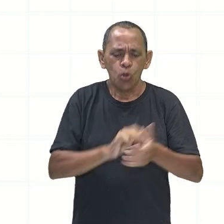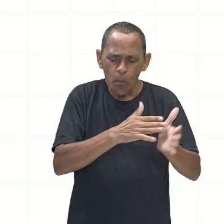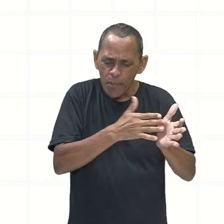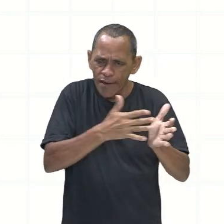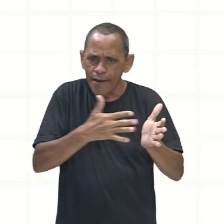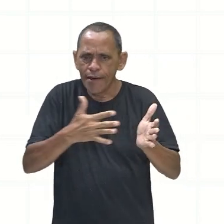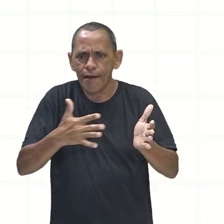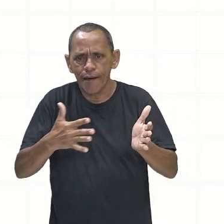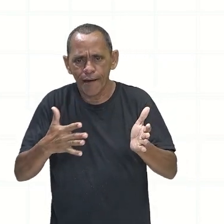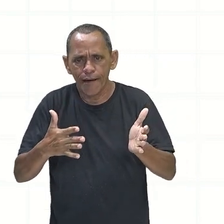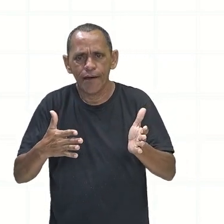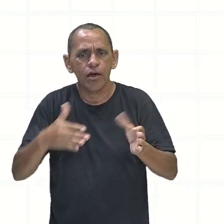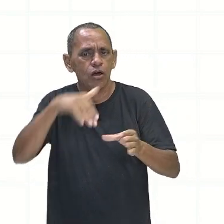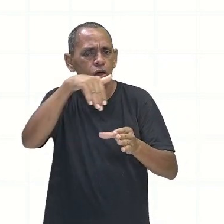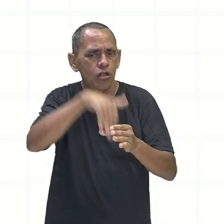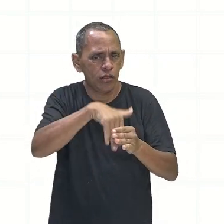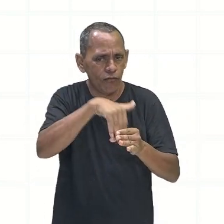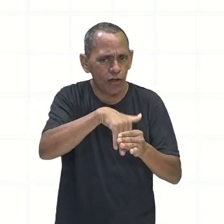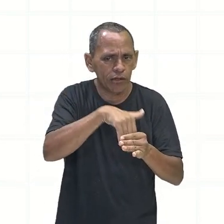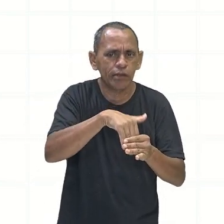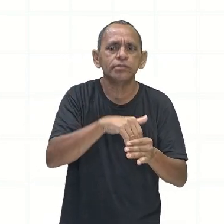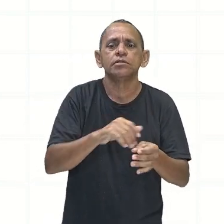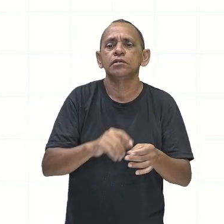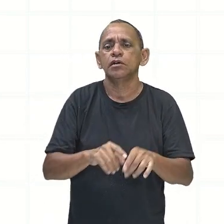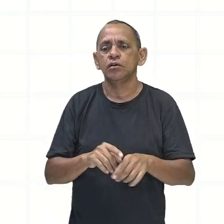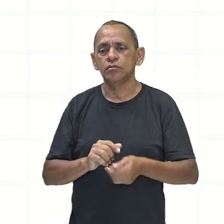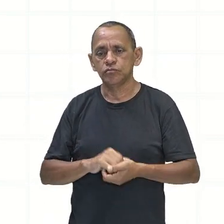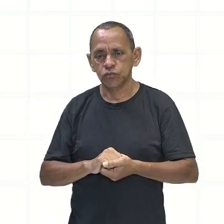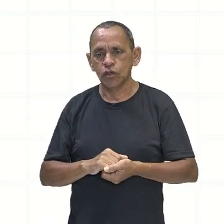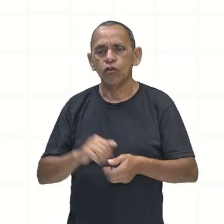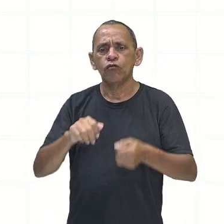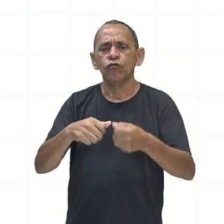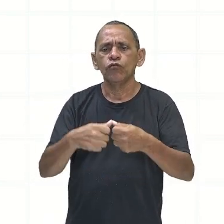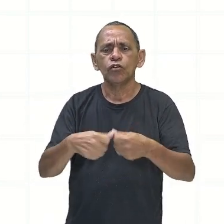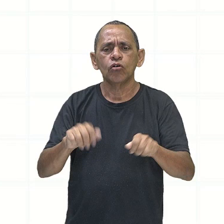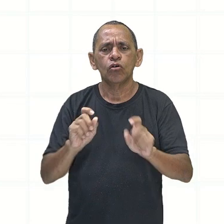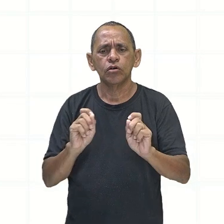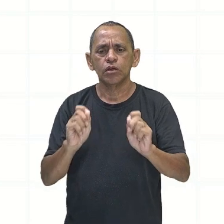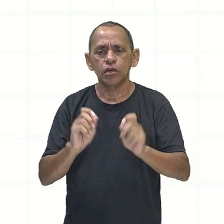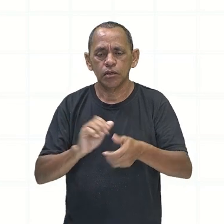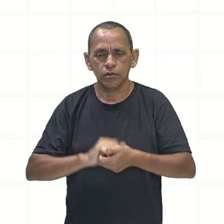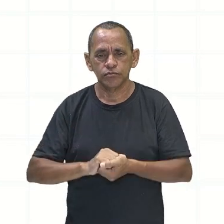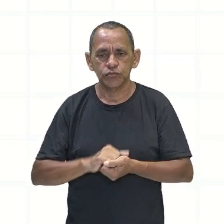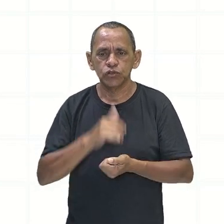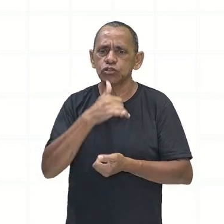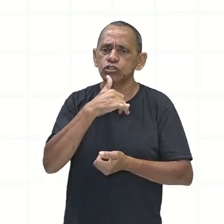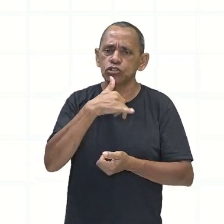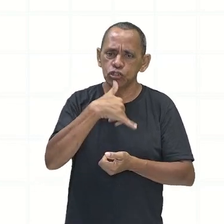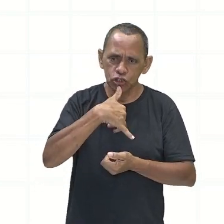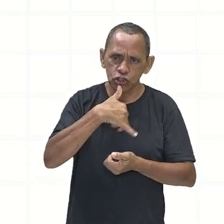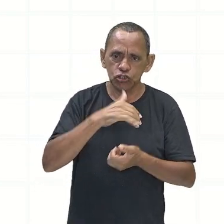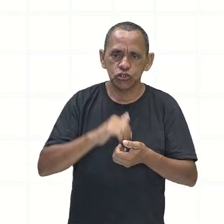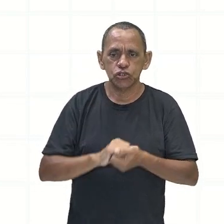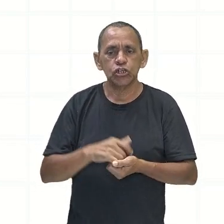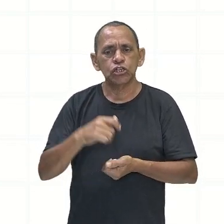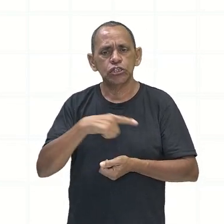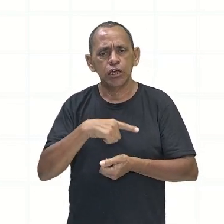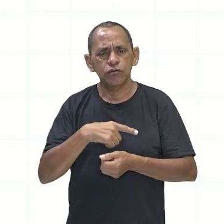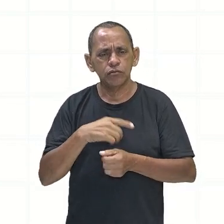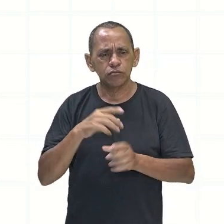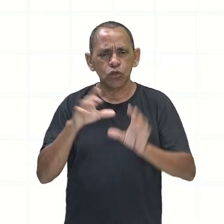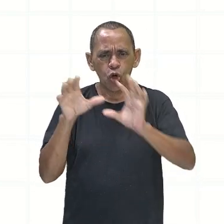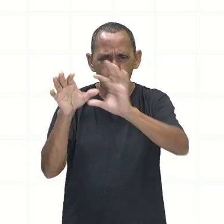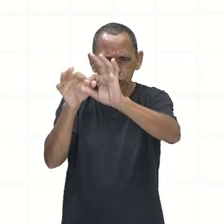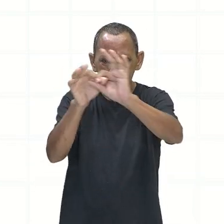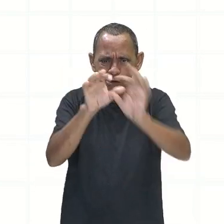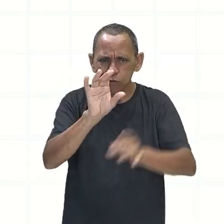essa expressão, né? Com esse novo significado. E aí vocês perceberam que em cada contexto,